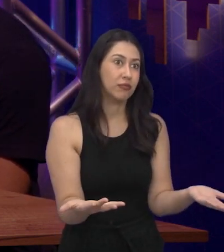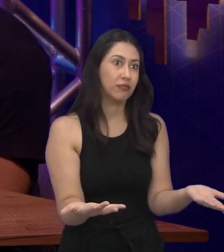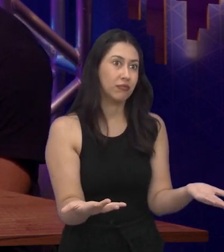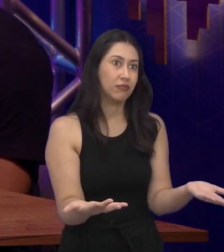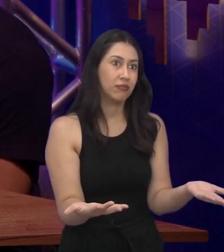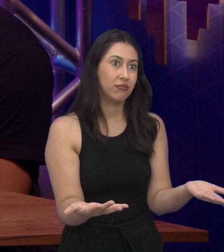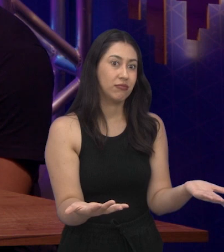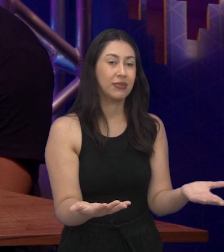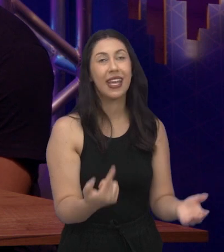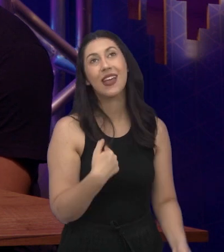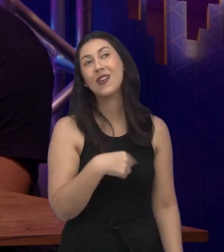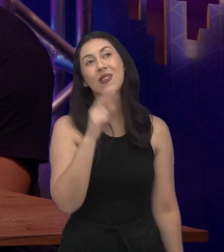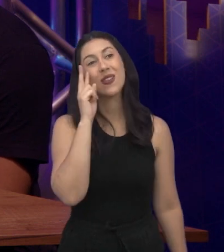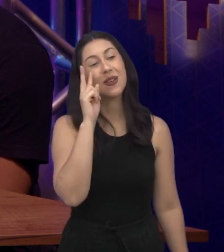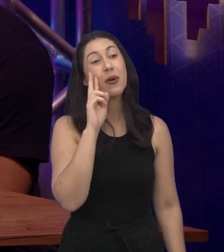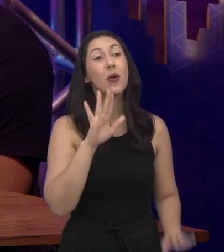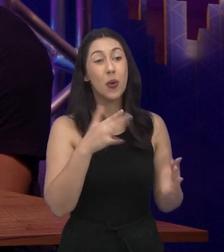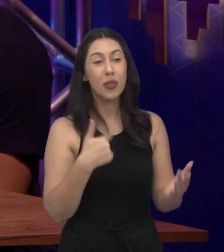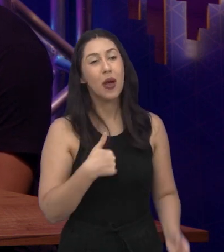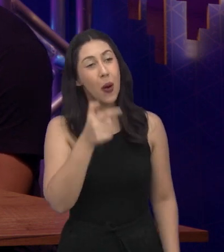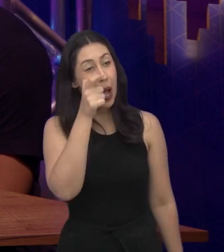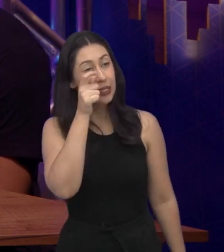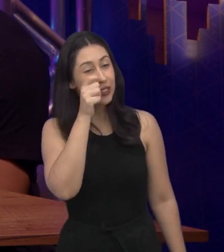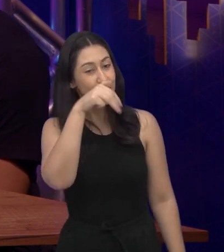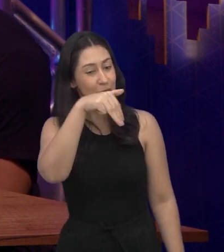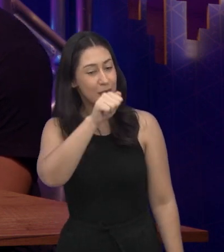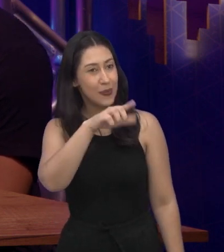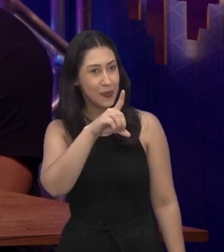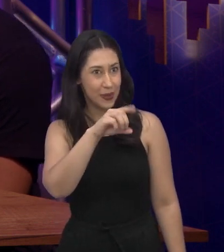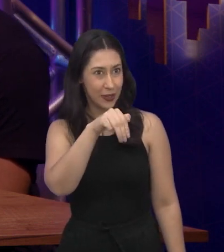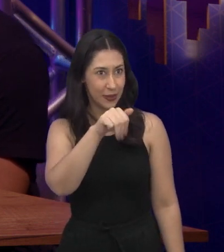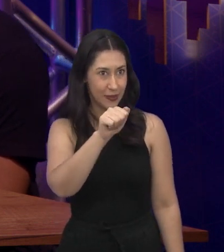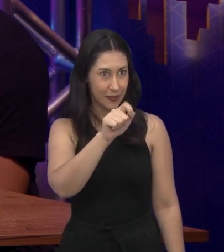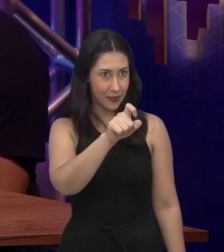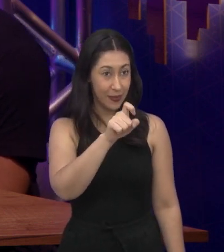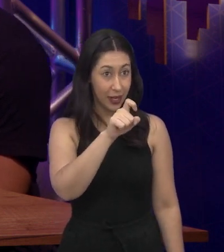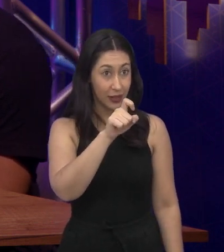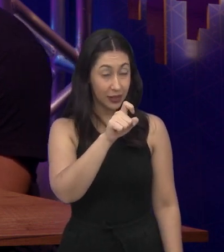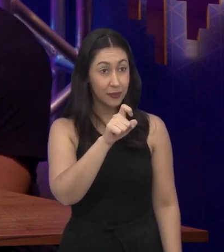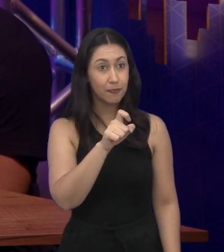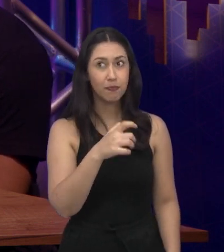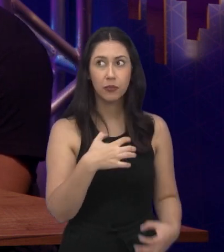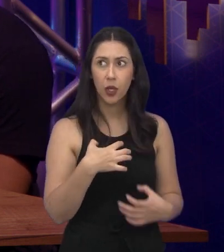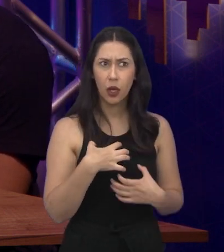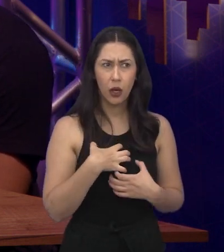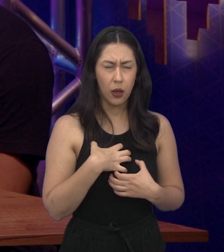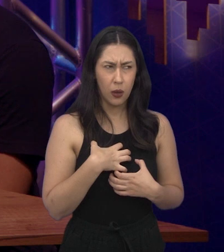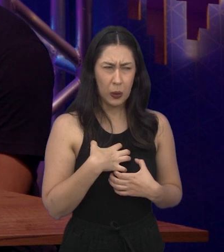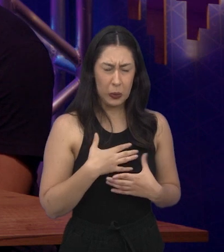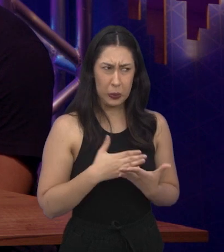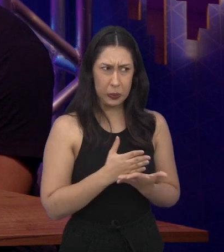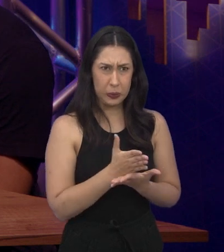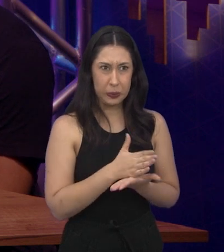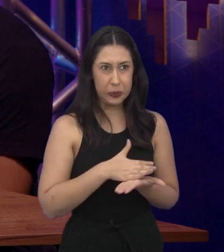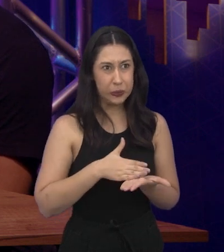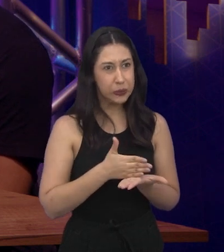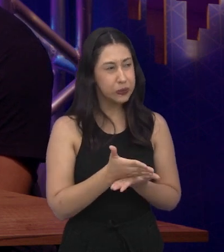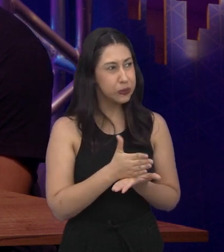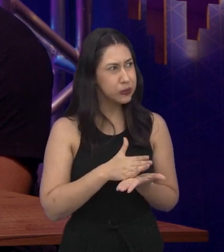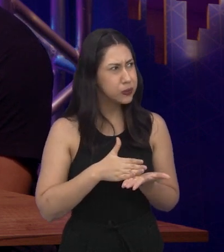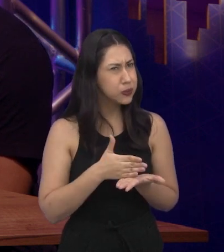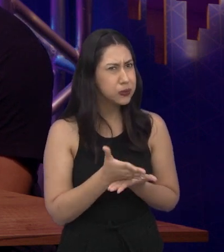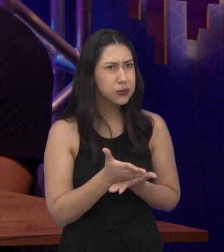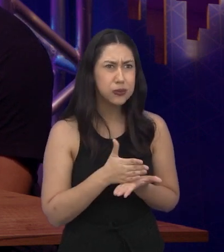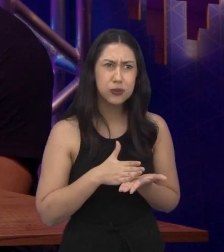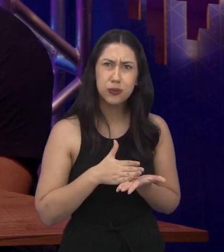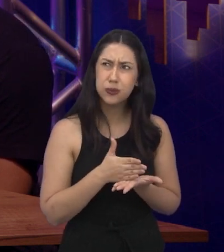Eu lembro muito de quando eu assisti Mad Max pela primeira vez e eu me senti extremamente desconfortável